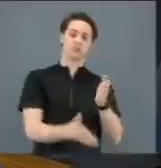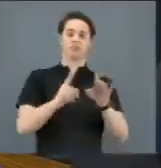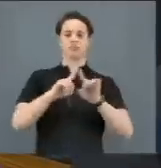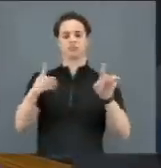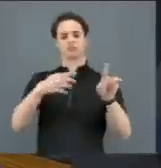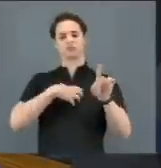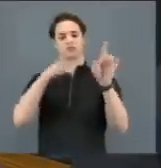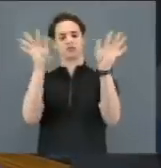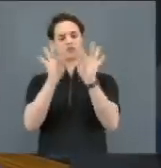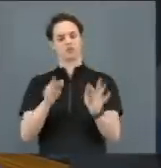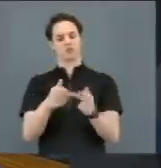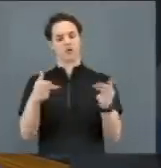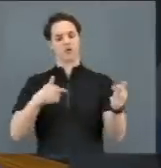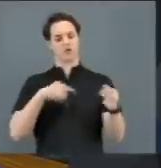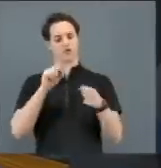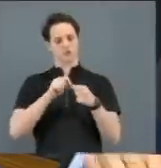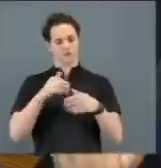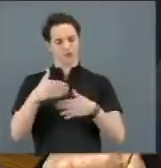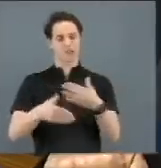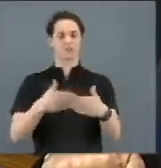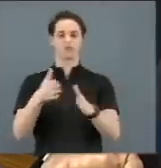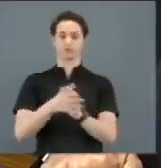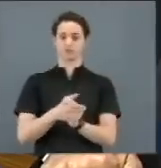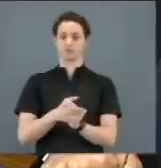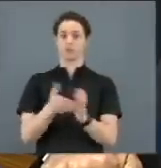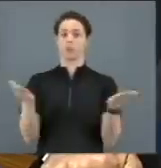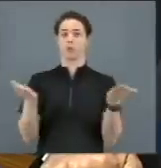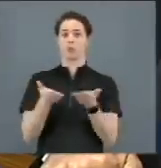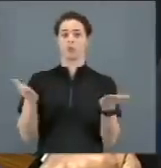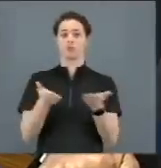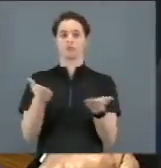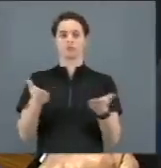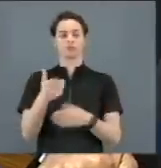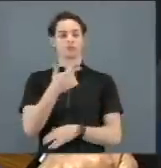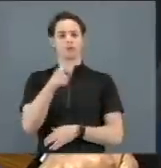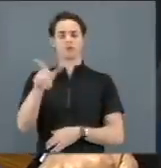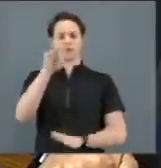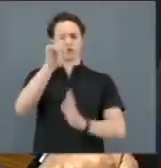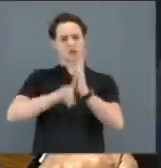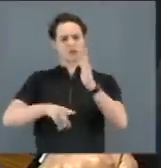feliz com o que eu fazia. Para hoje, eu não tenho o direito sequer de debater,